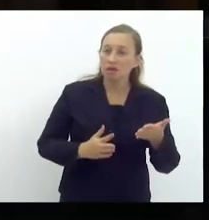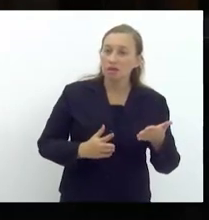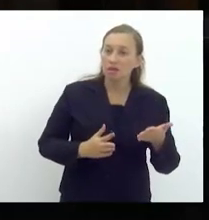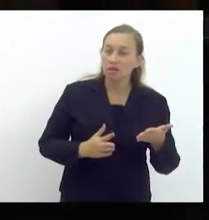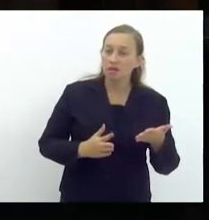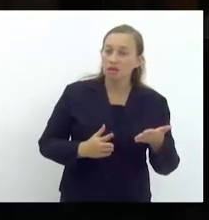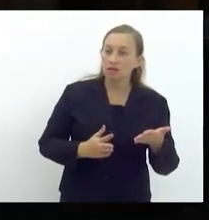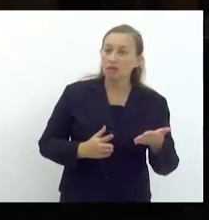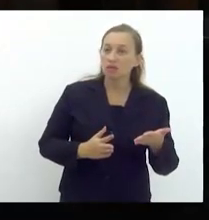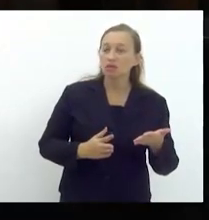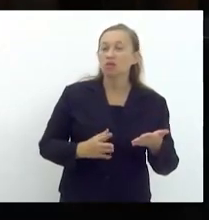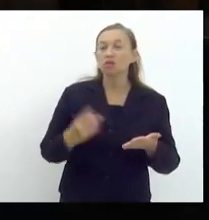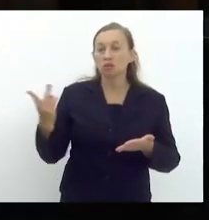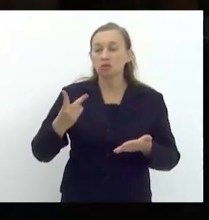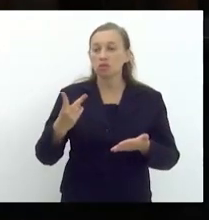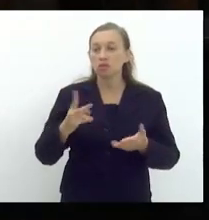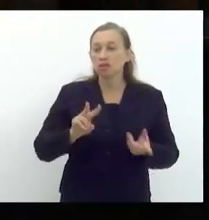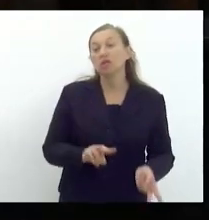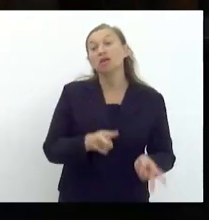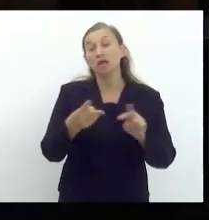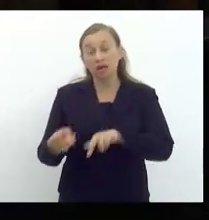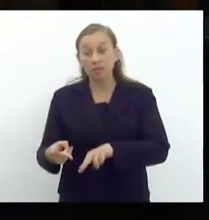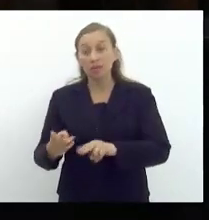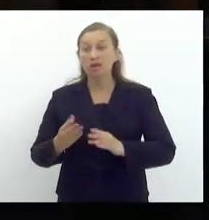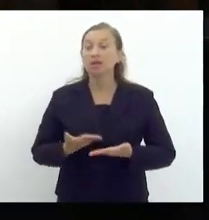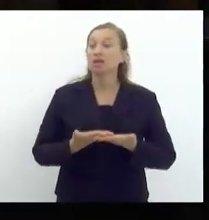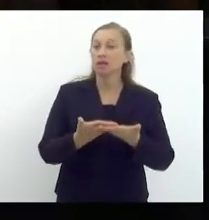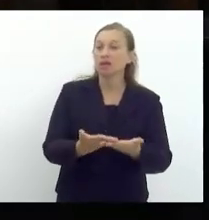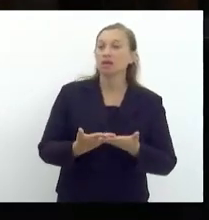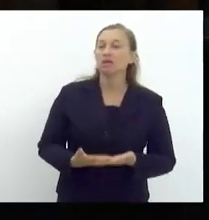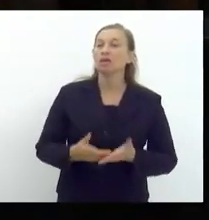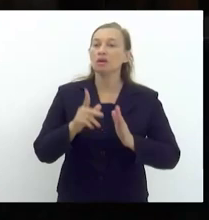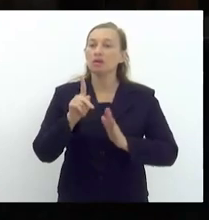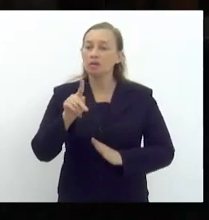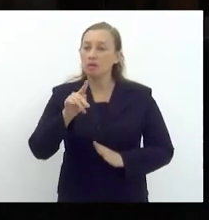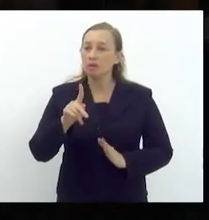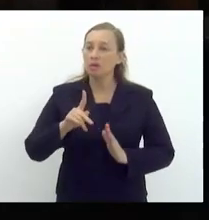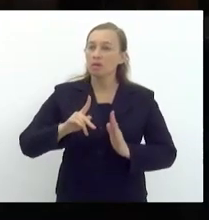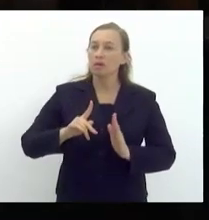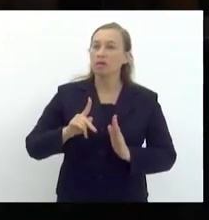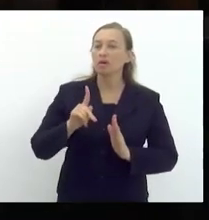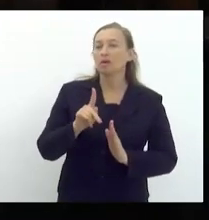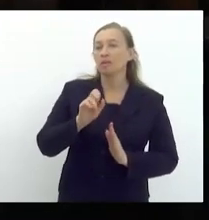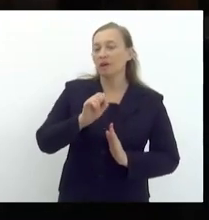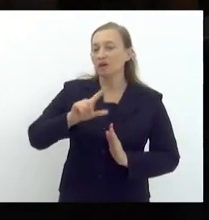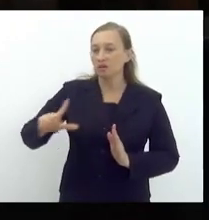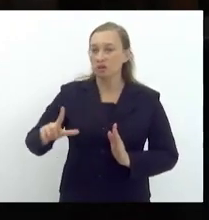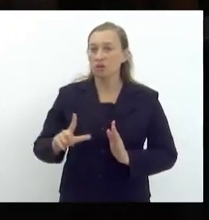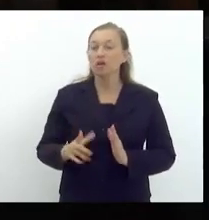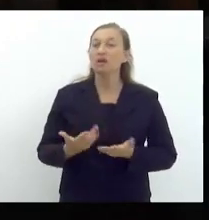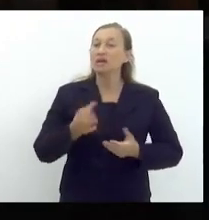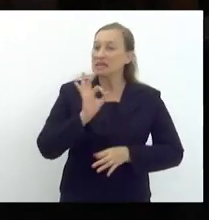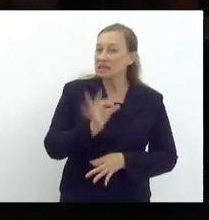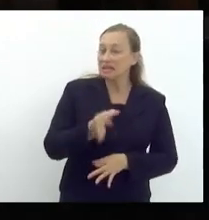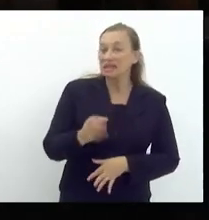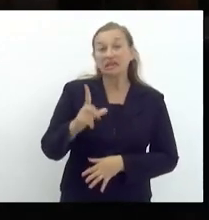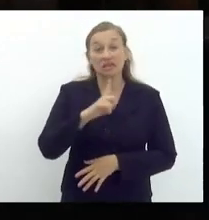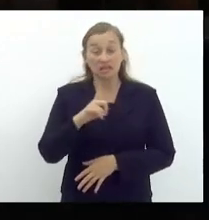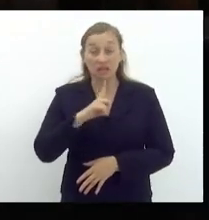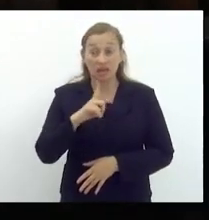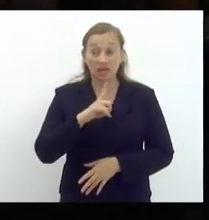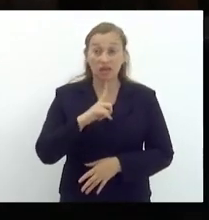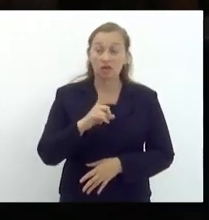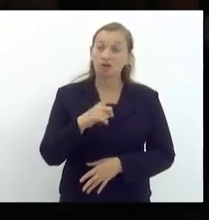2 emendas encaminhadas pela bancada do partido socialismo e liberdade a gente tem certeza que